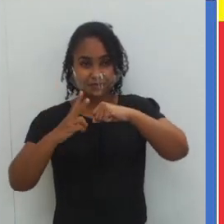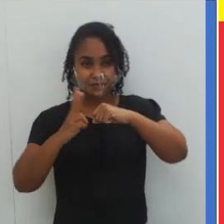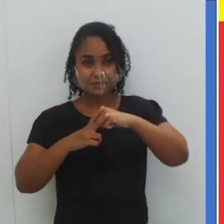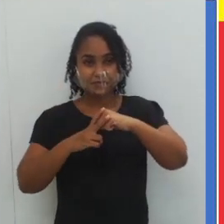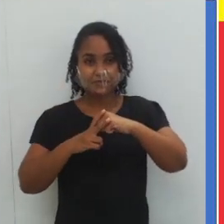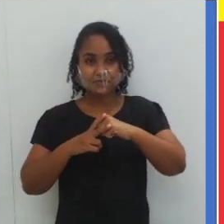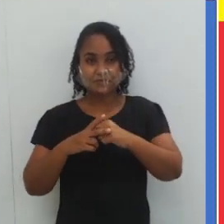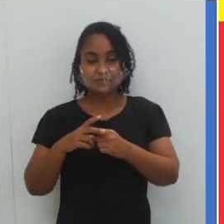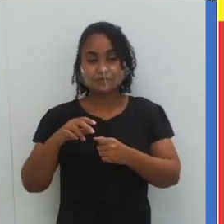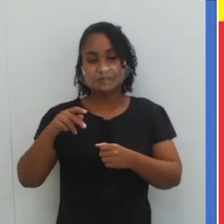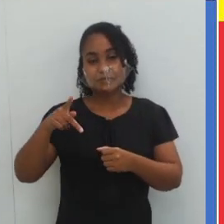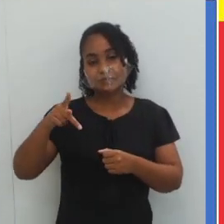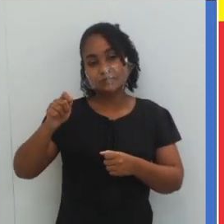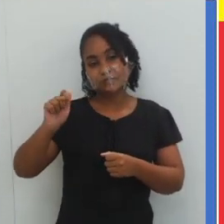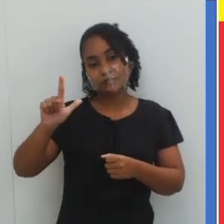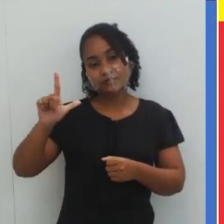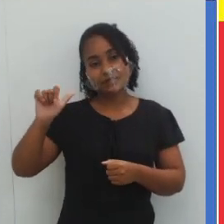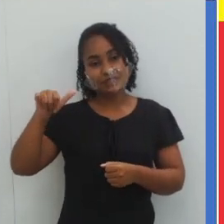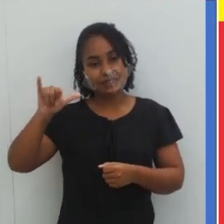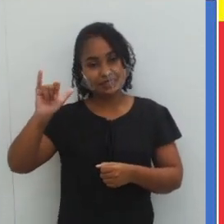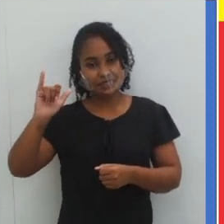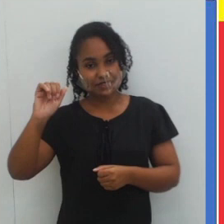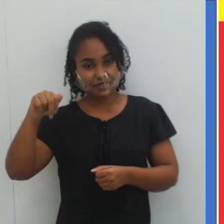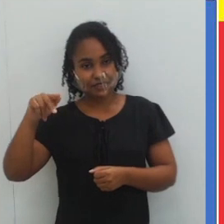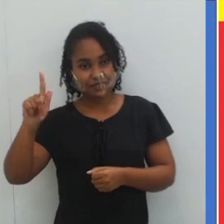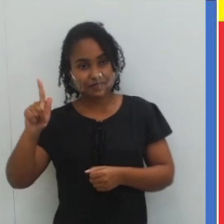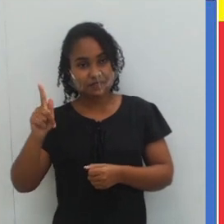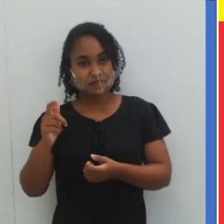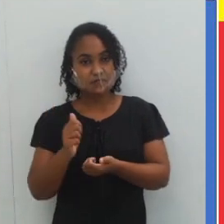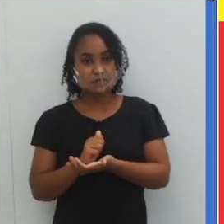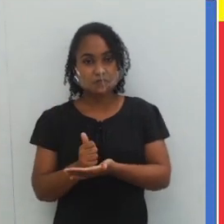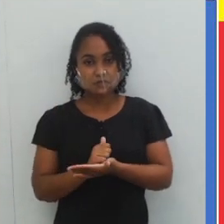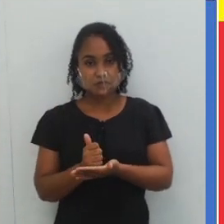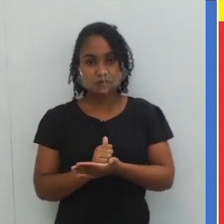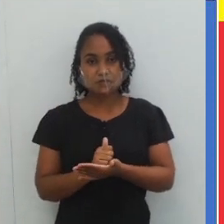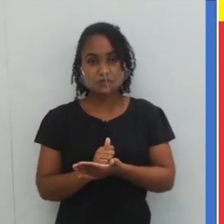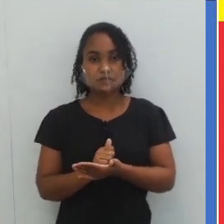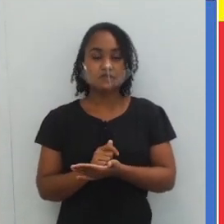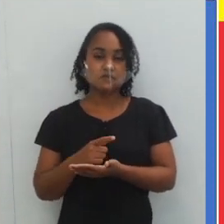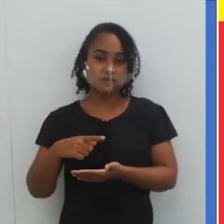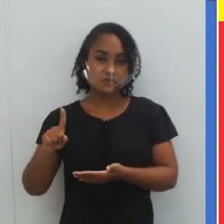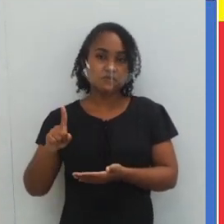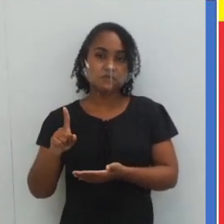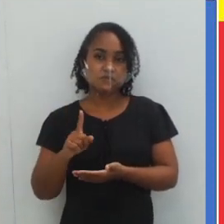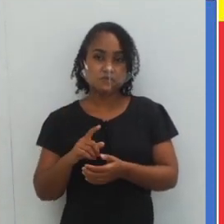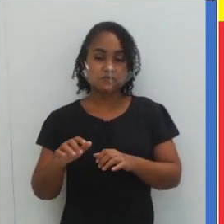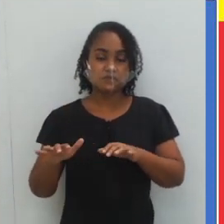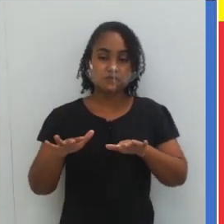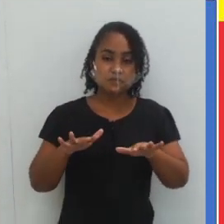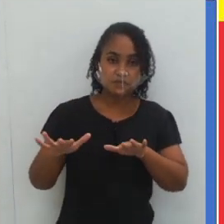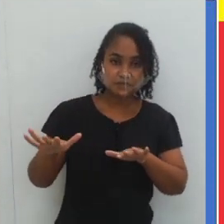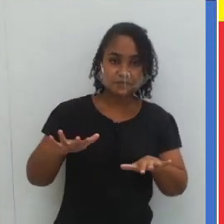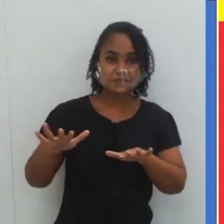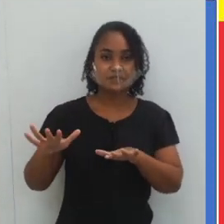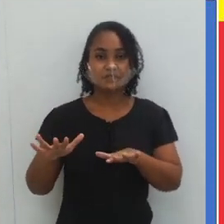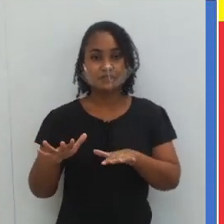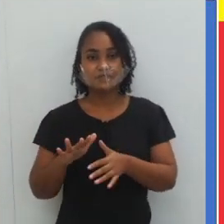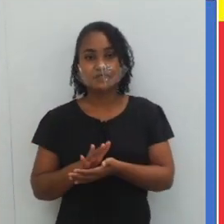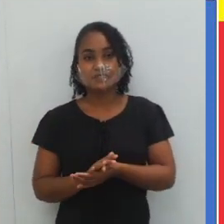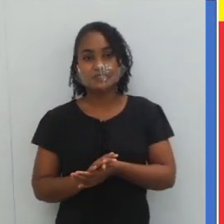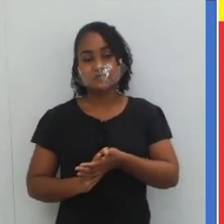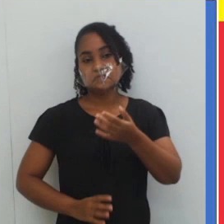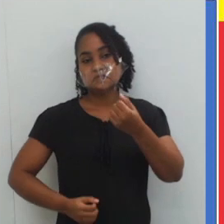assistindo. Play fica playing, jogando. Go fica going, indo, se